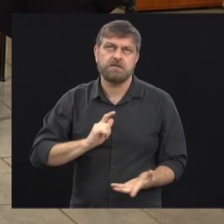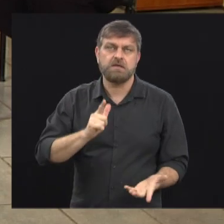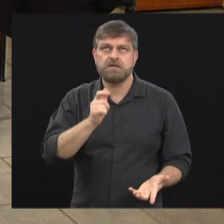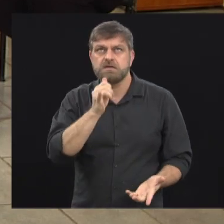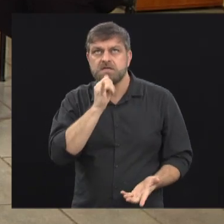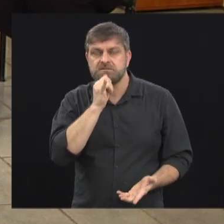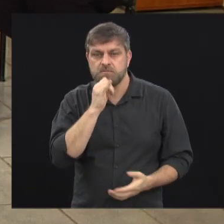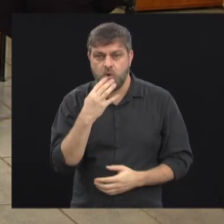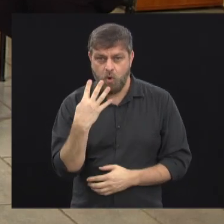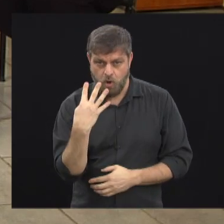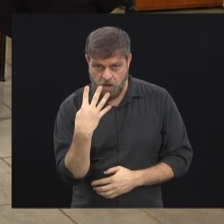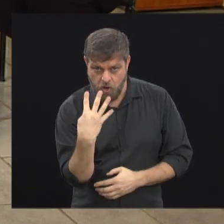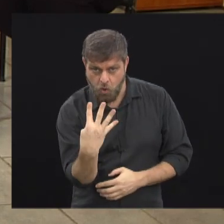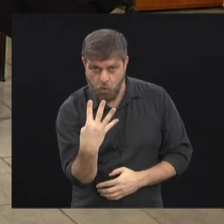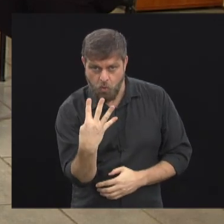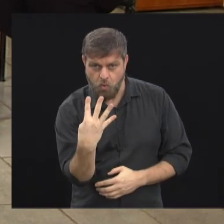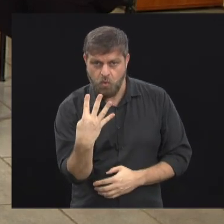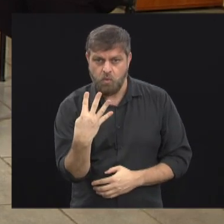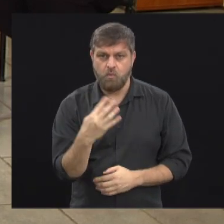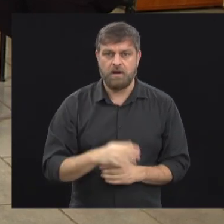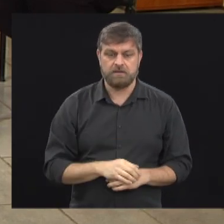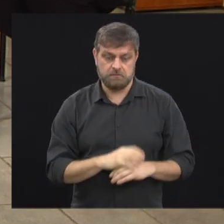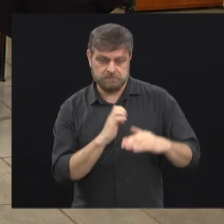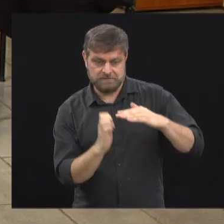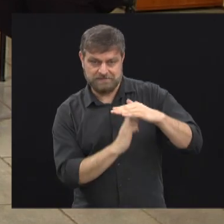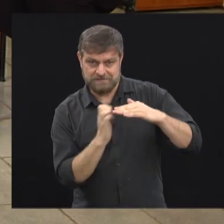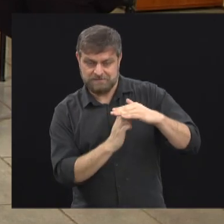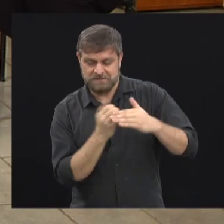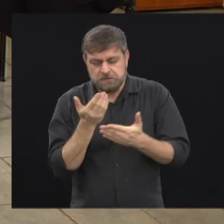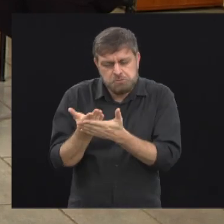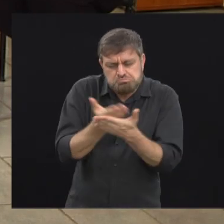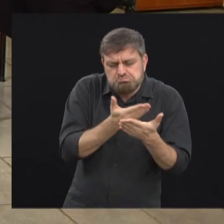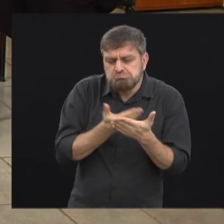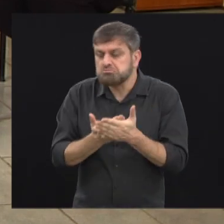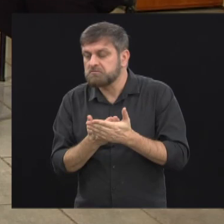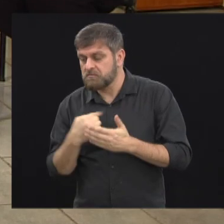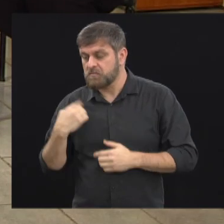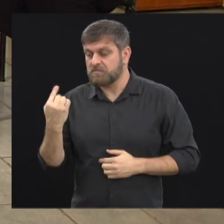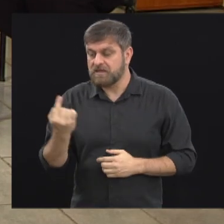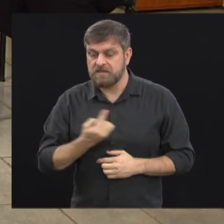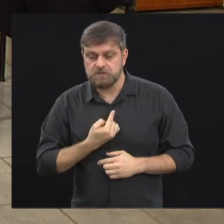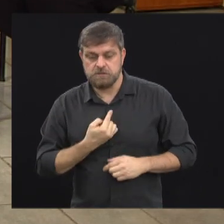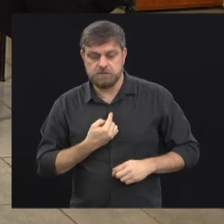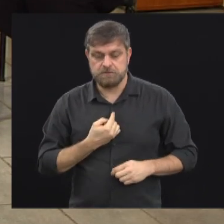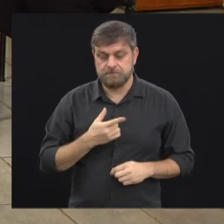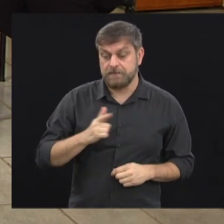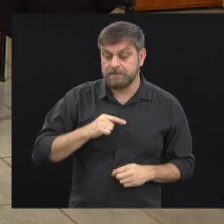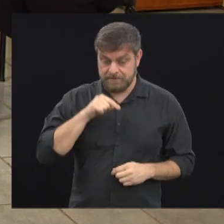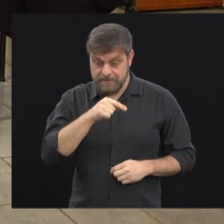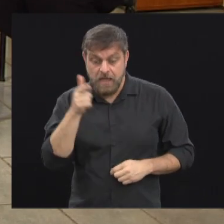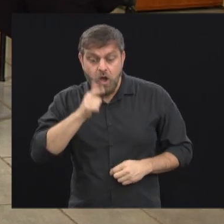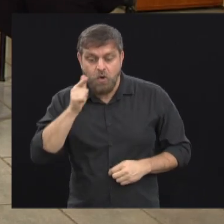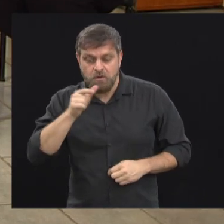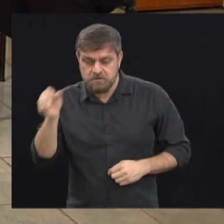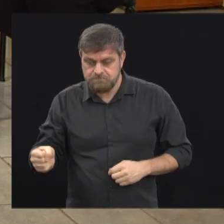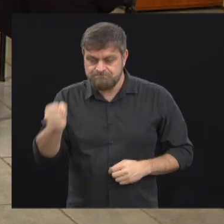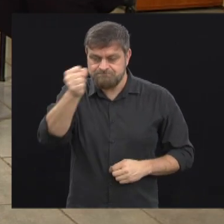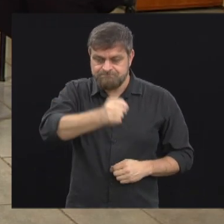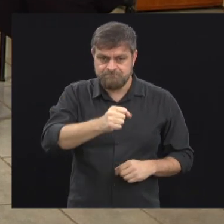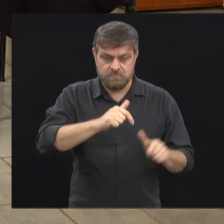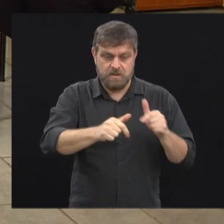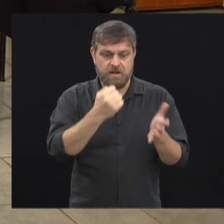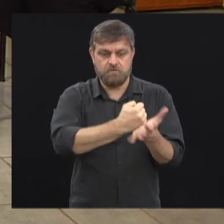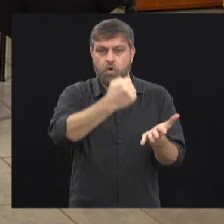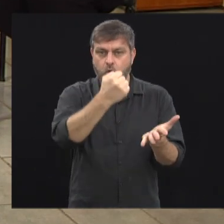com 4 situações aí fazendo o estudo, porque surgiram algumas vagas e a gente vai